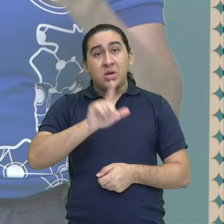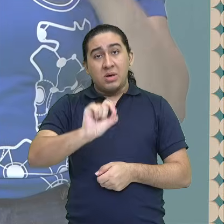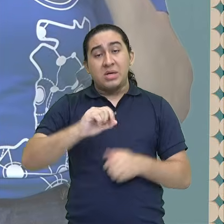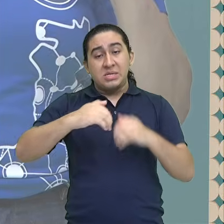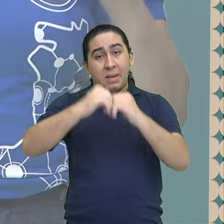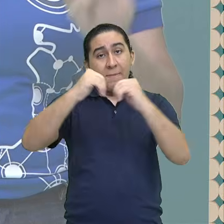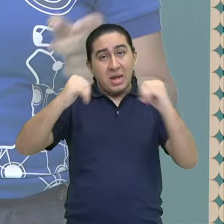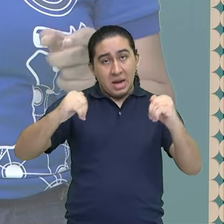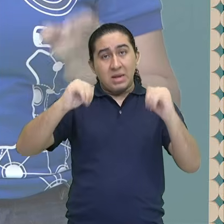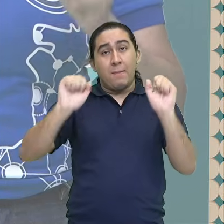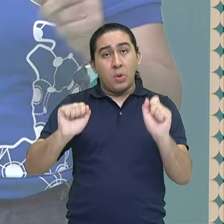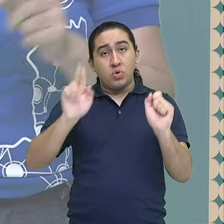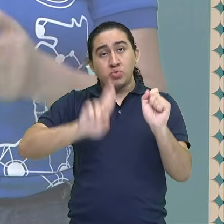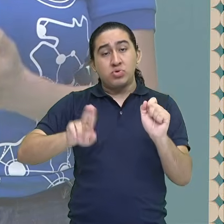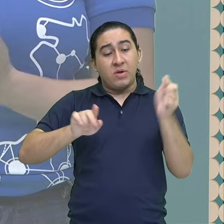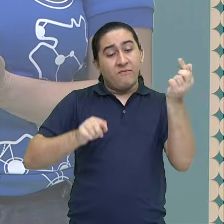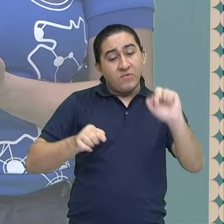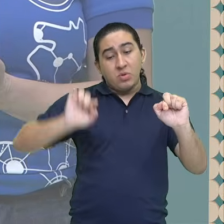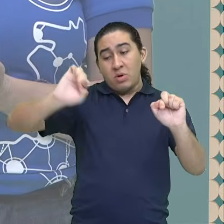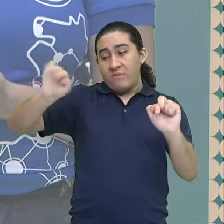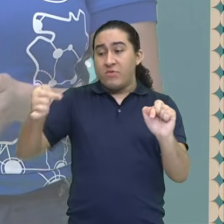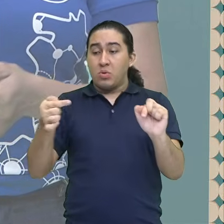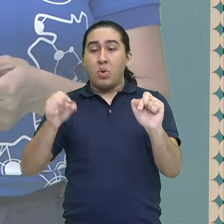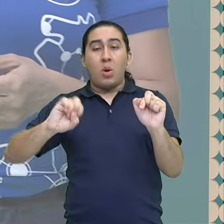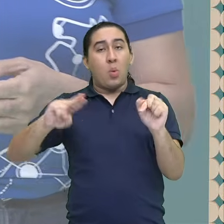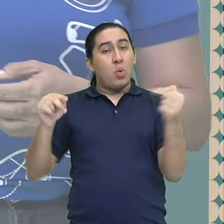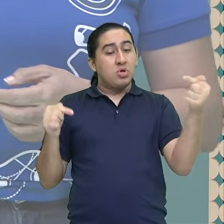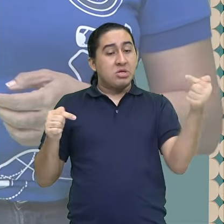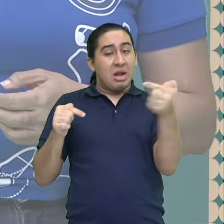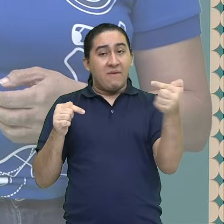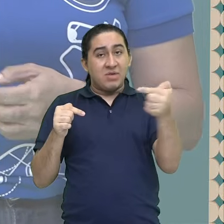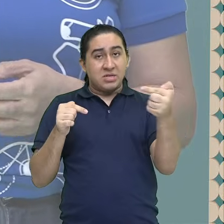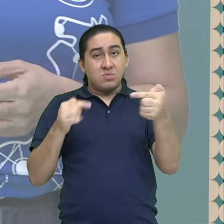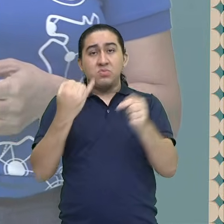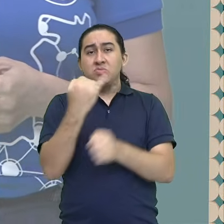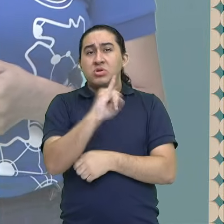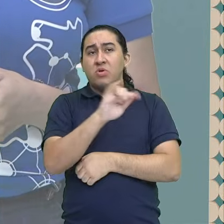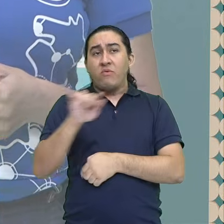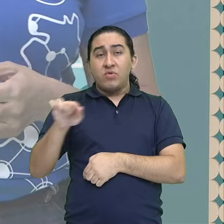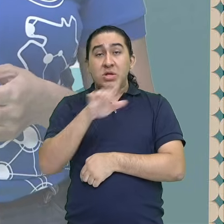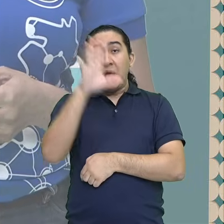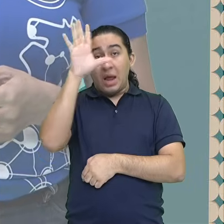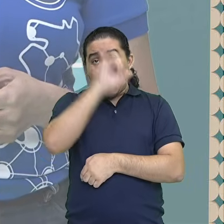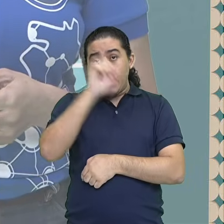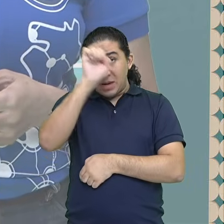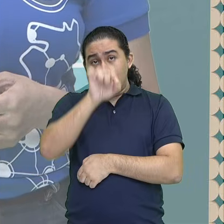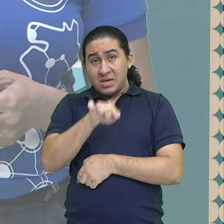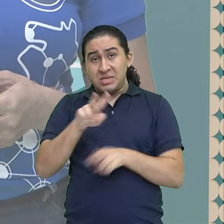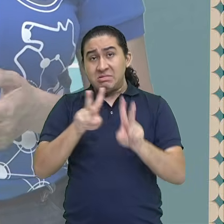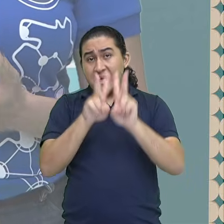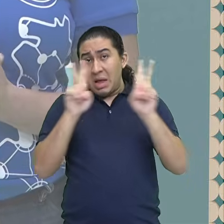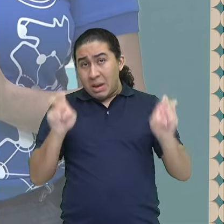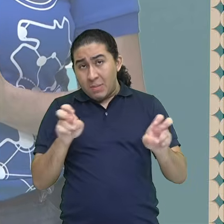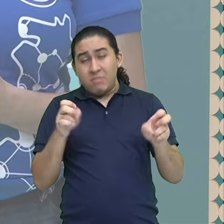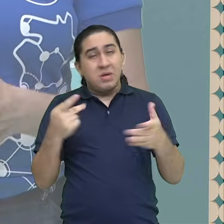isolada entre vírgula ou travessão. Se você aprender isso, você não vai errar, gente. Esta